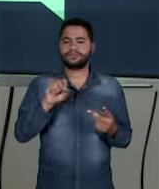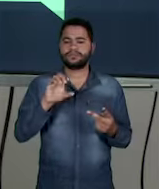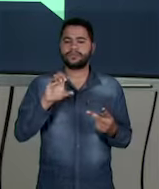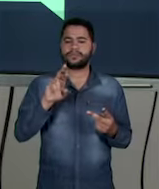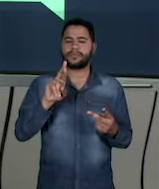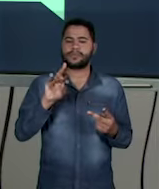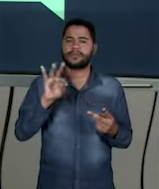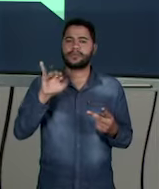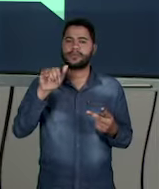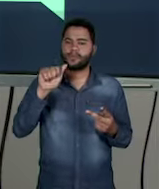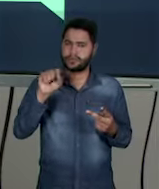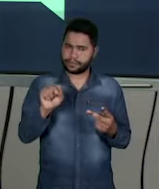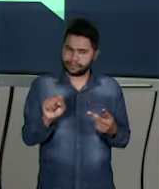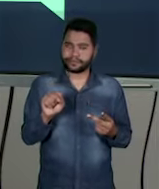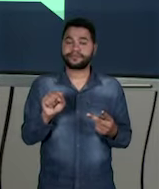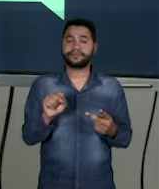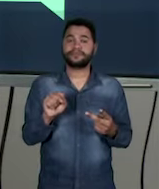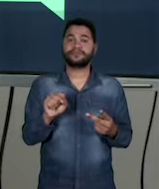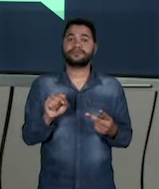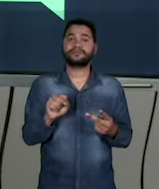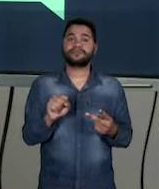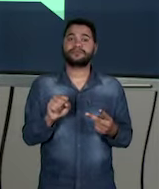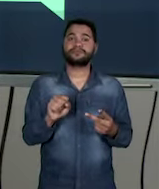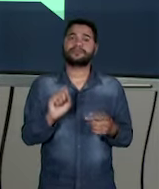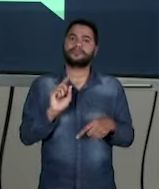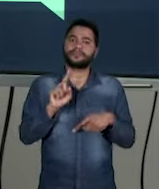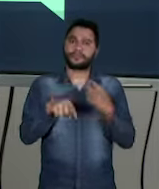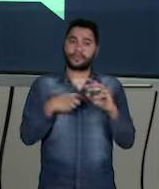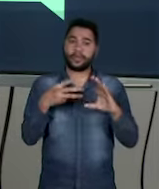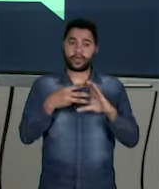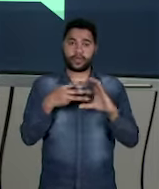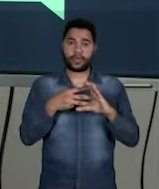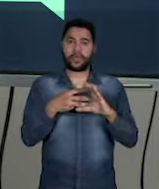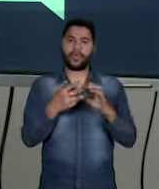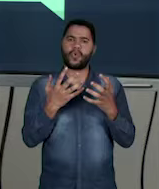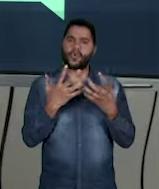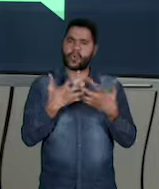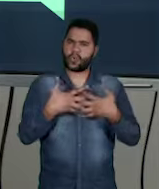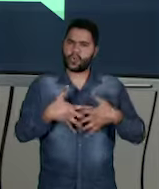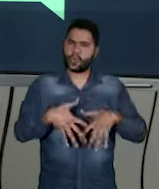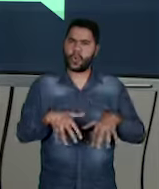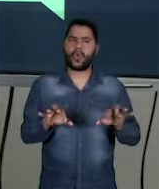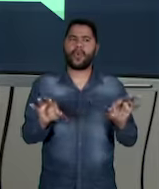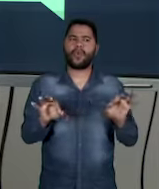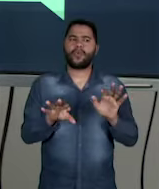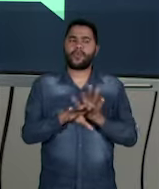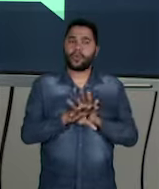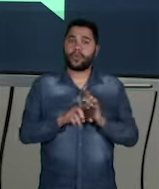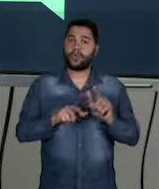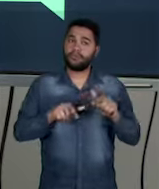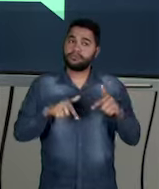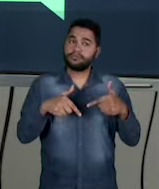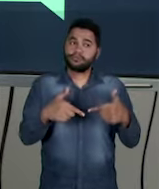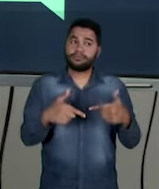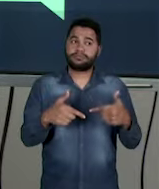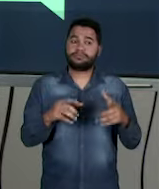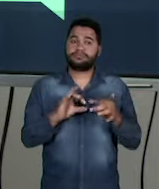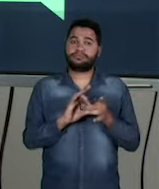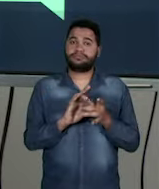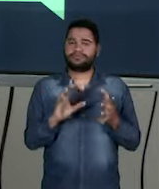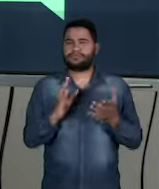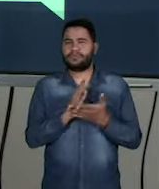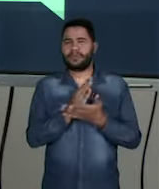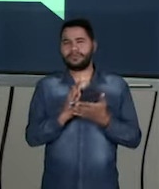produtos dos resíduos metabólicos, depois que a célula funcionou, completou sua ação vital, ela libera